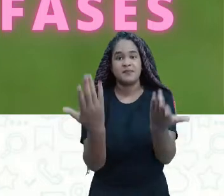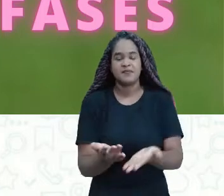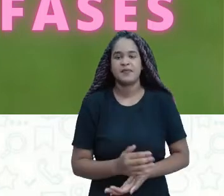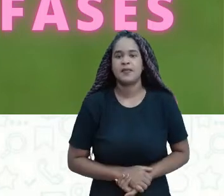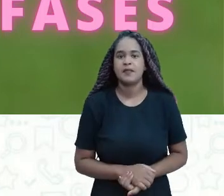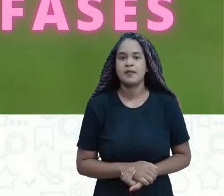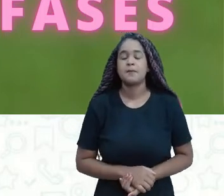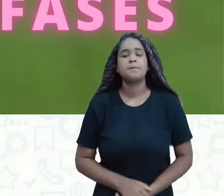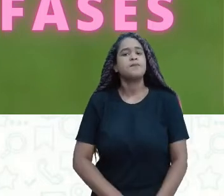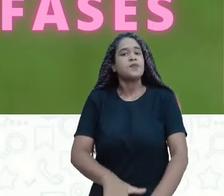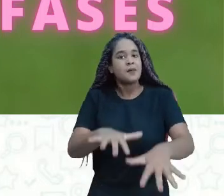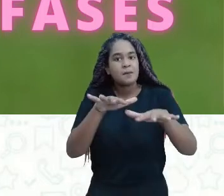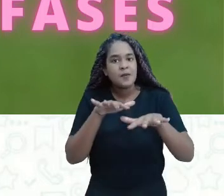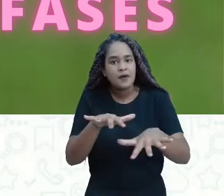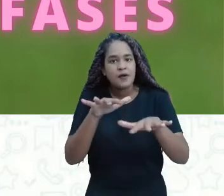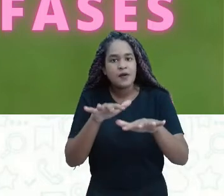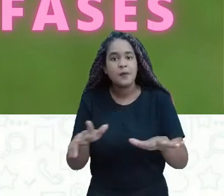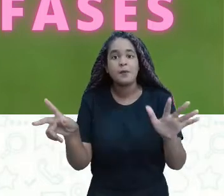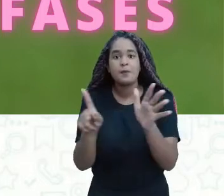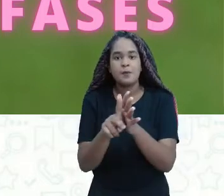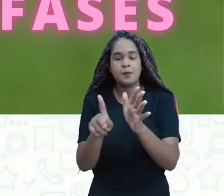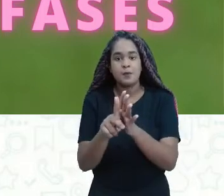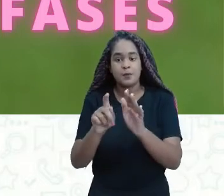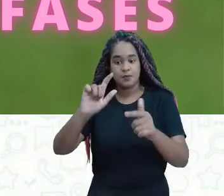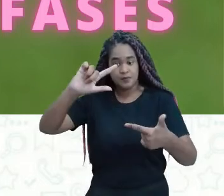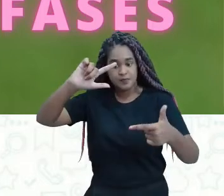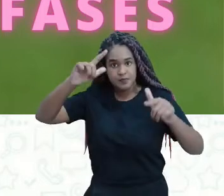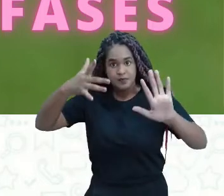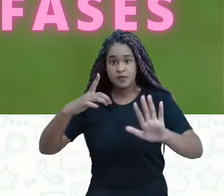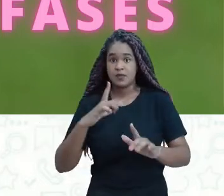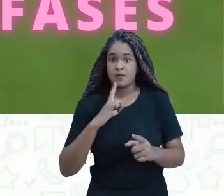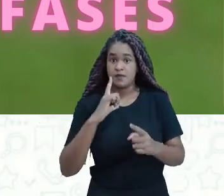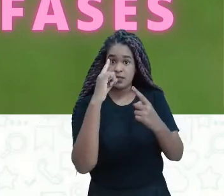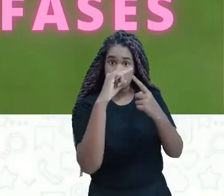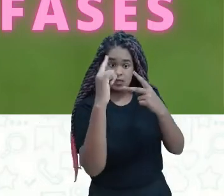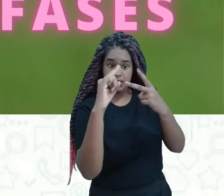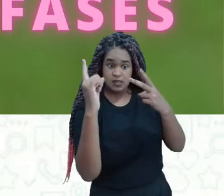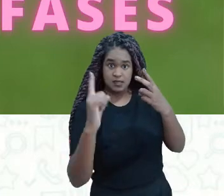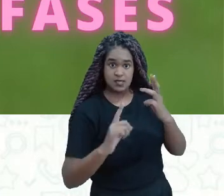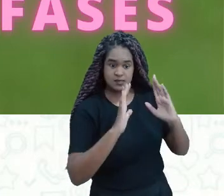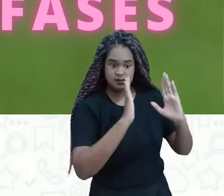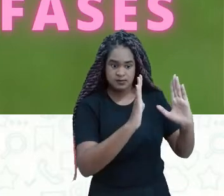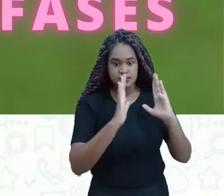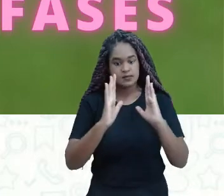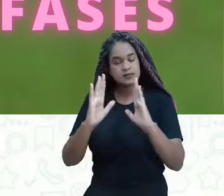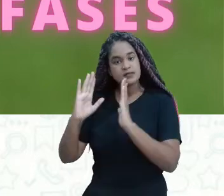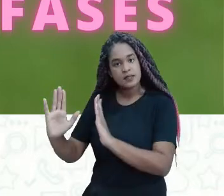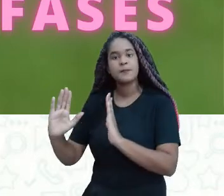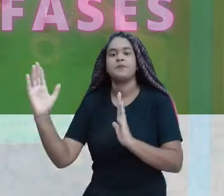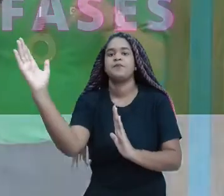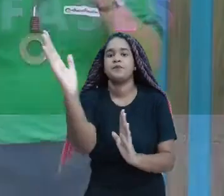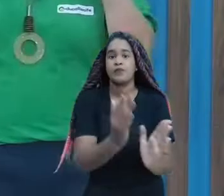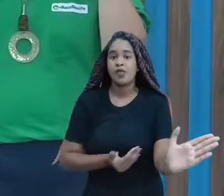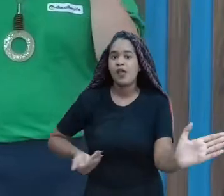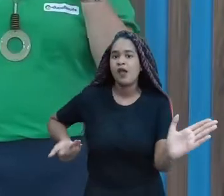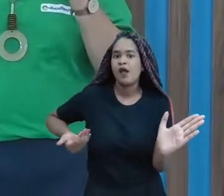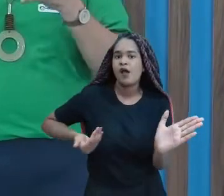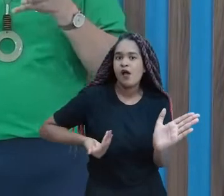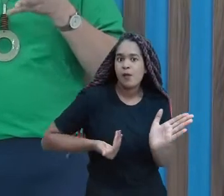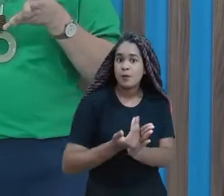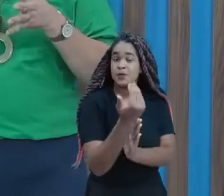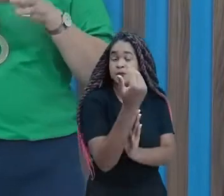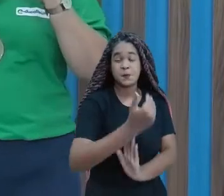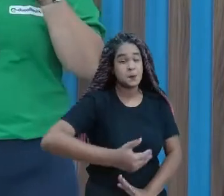Então, esse movimento do modernismo, ele teve 3 fases, tá? Ele começou, assim, o